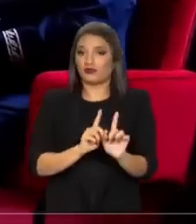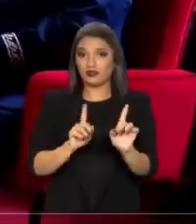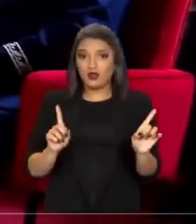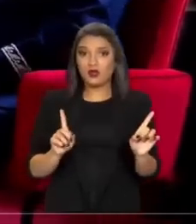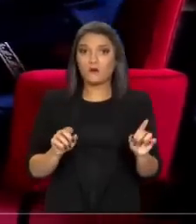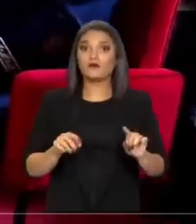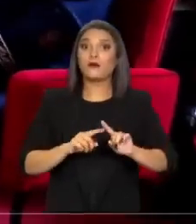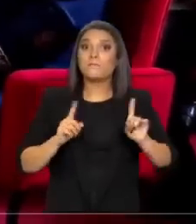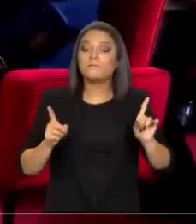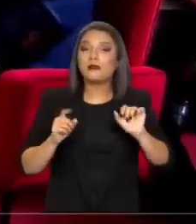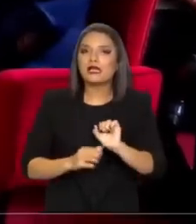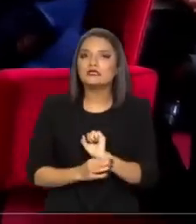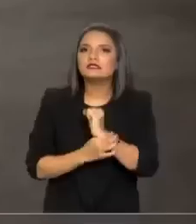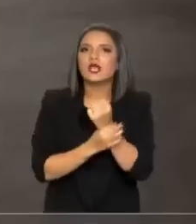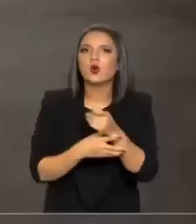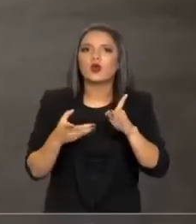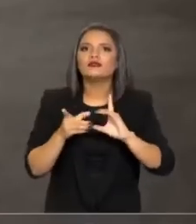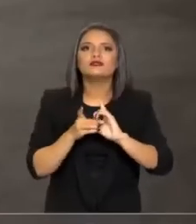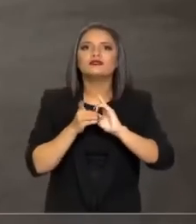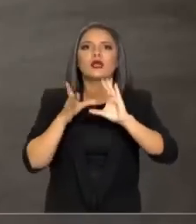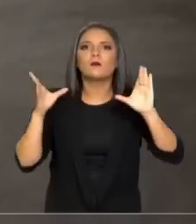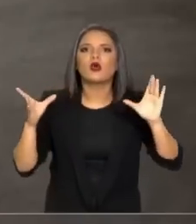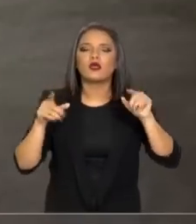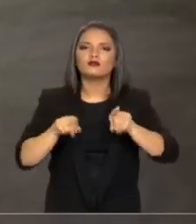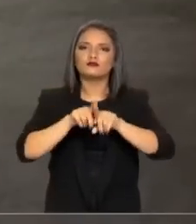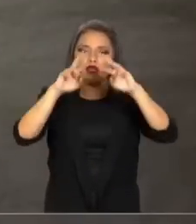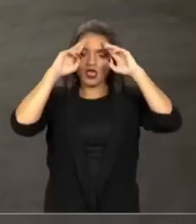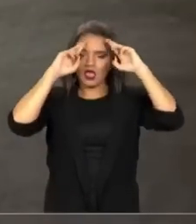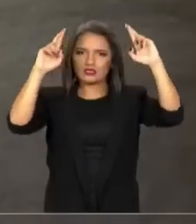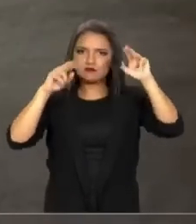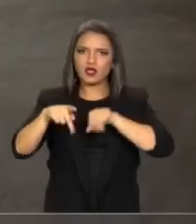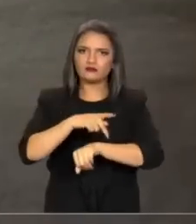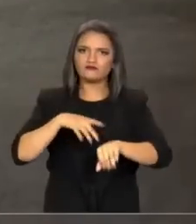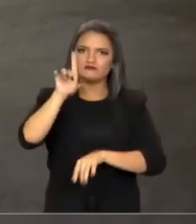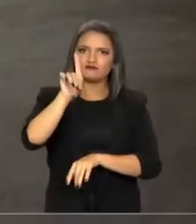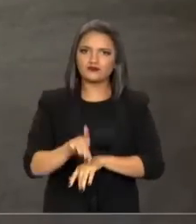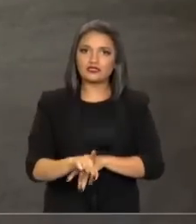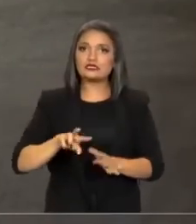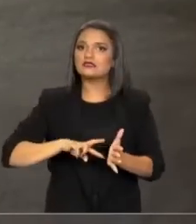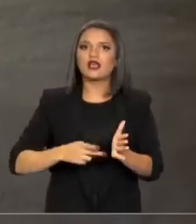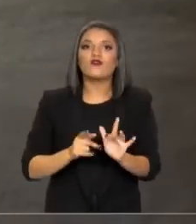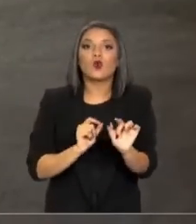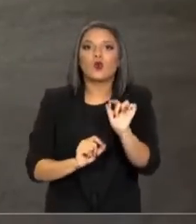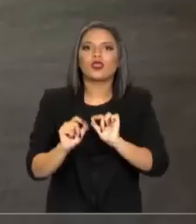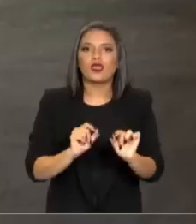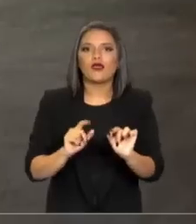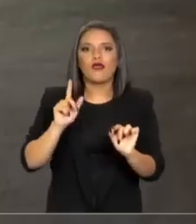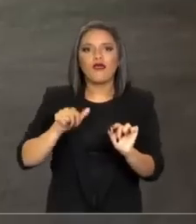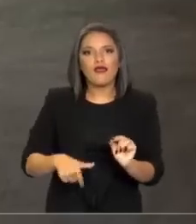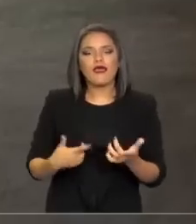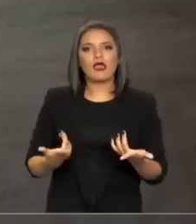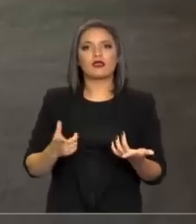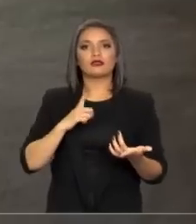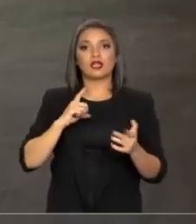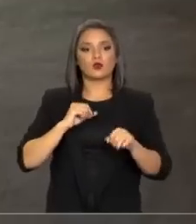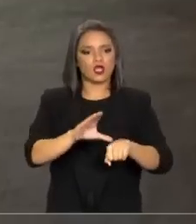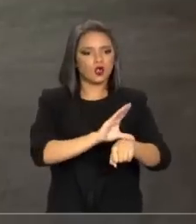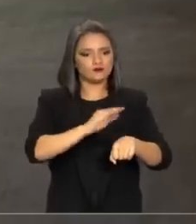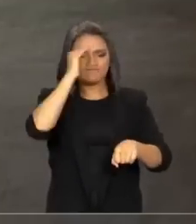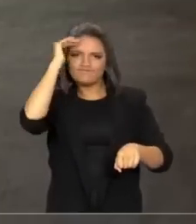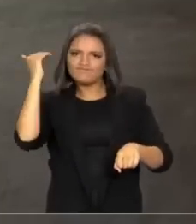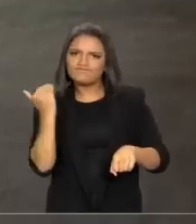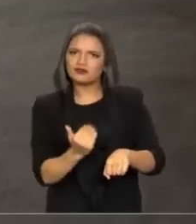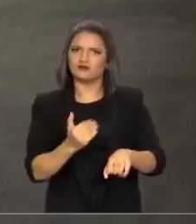estabilidade democrática e respeito ao estado de direito significam observância fiel à